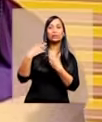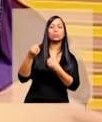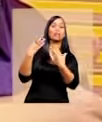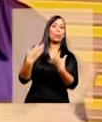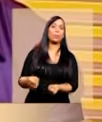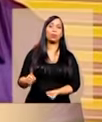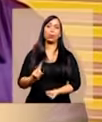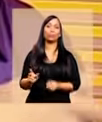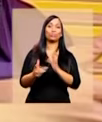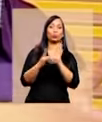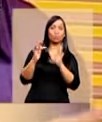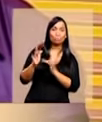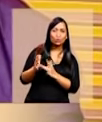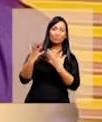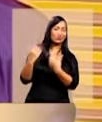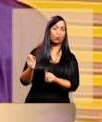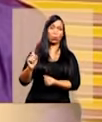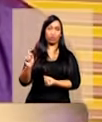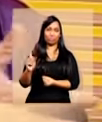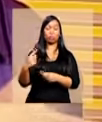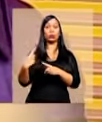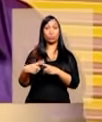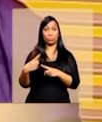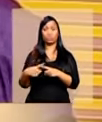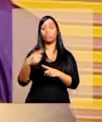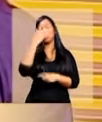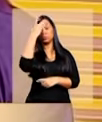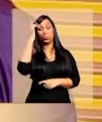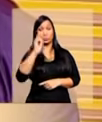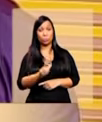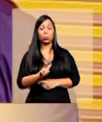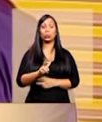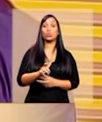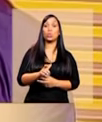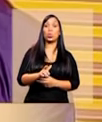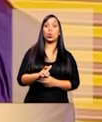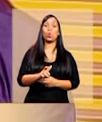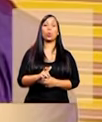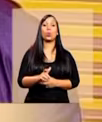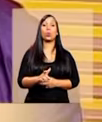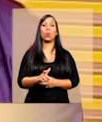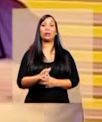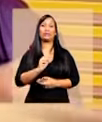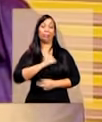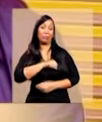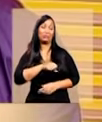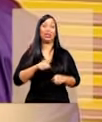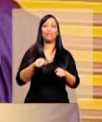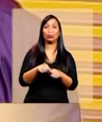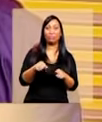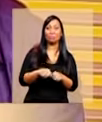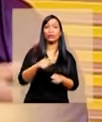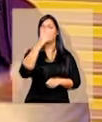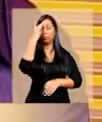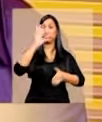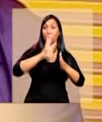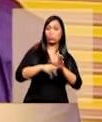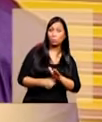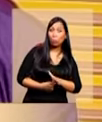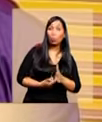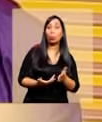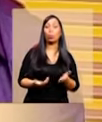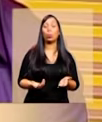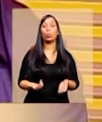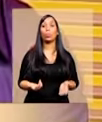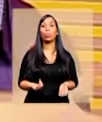os ensinamentos de Jesus Cristo, ou porque são pessoas que acabam fazendo mal, pessoas